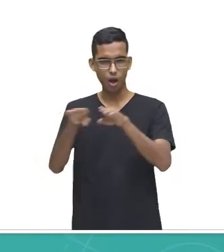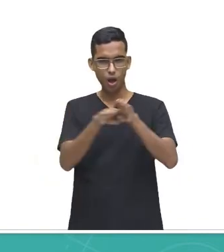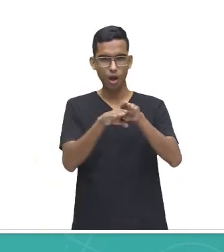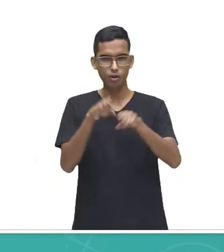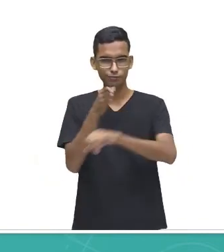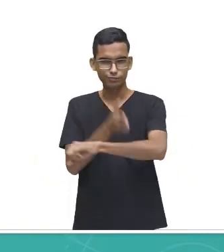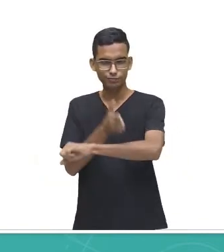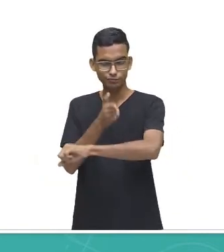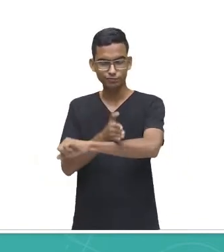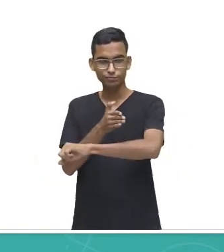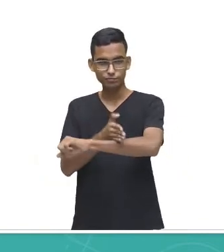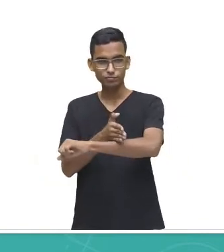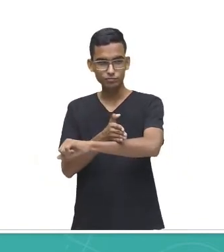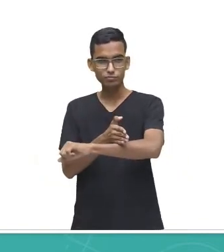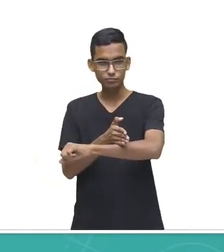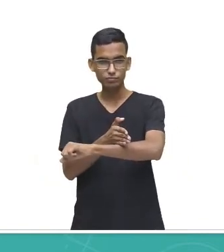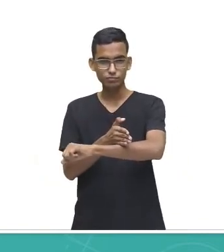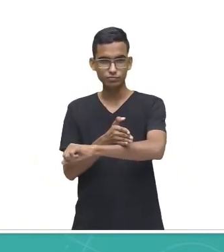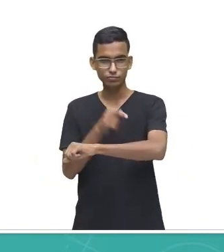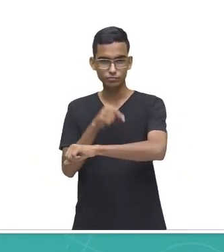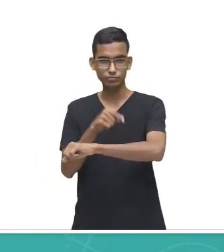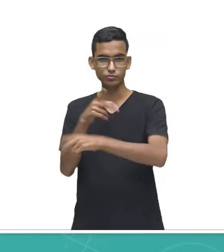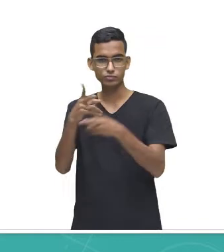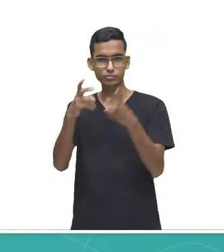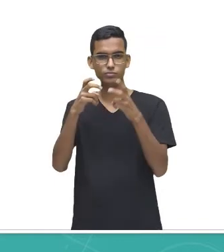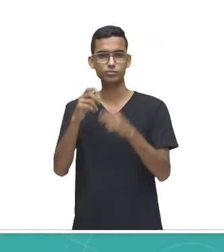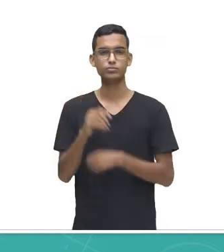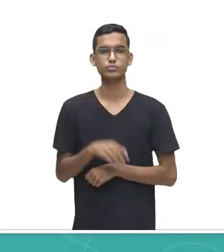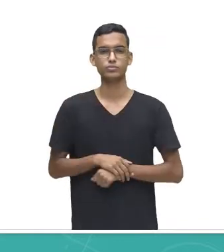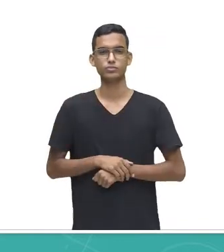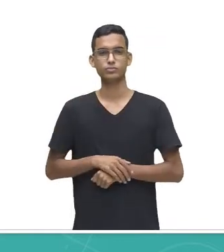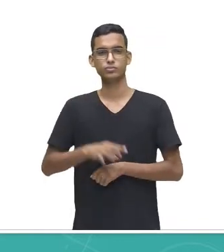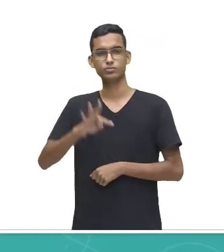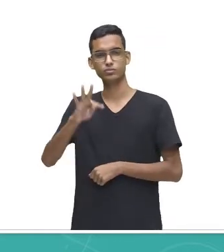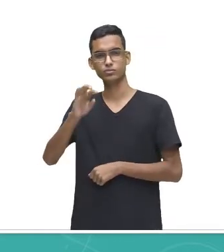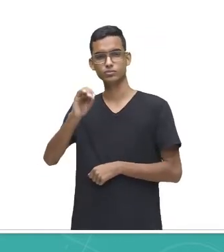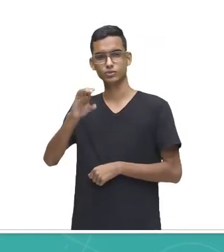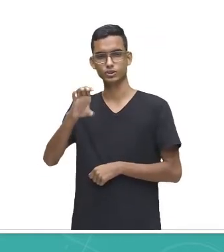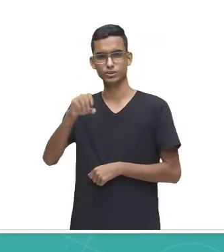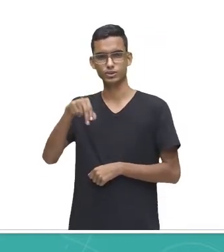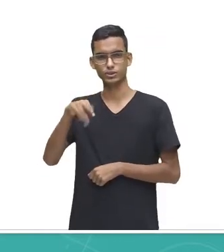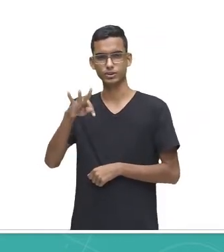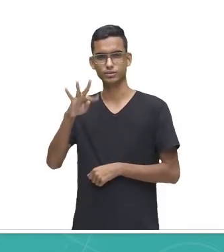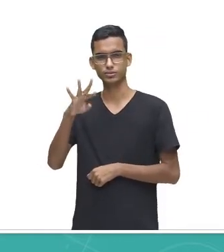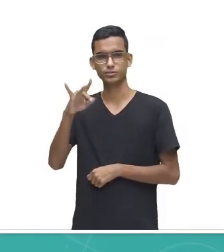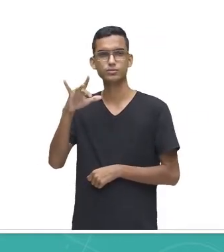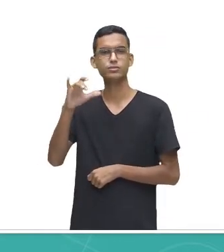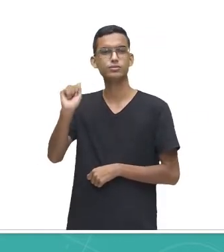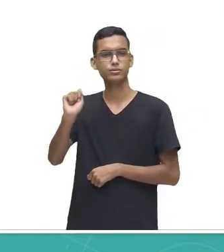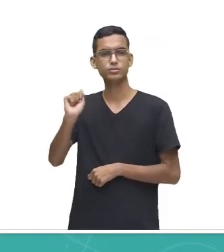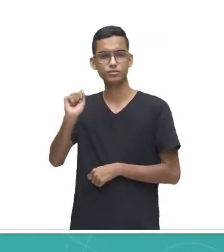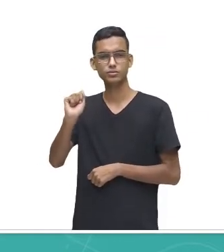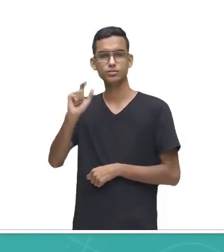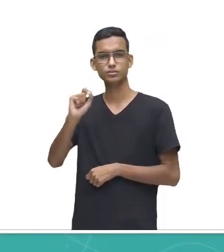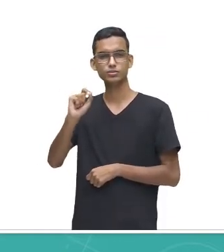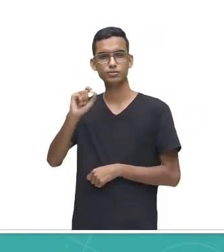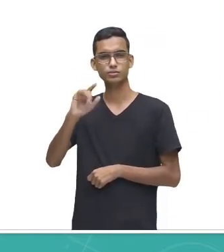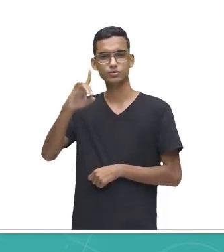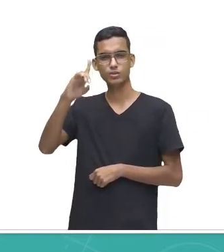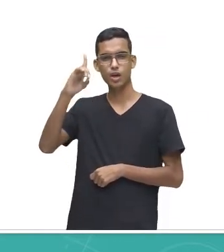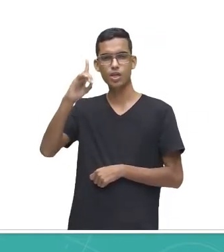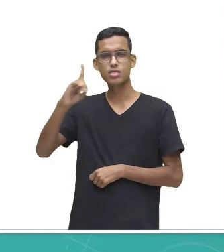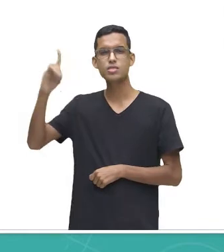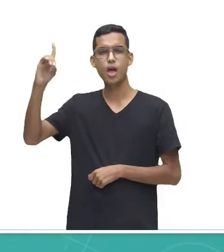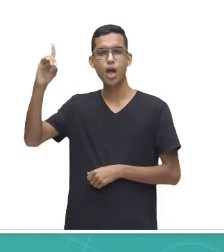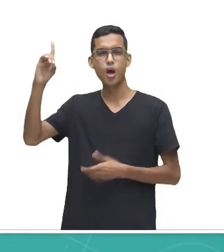que houve uma passagem da visão teocêntrica do mundo, né, que era baseada no poder do